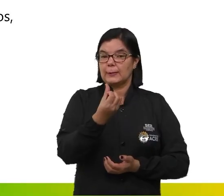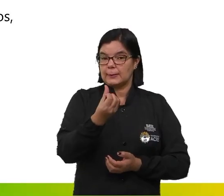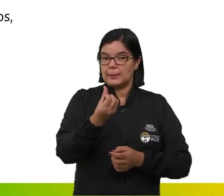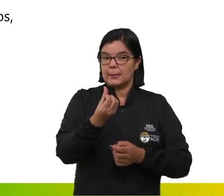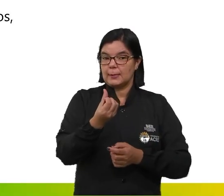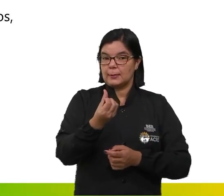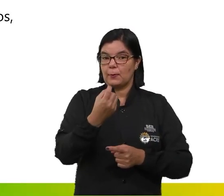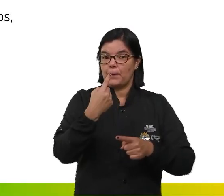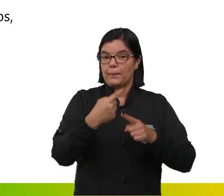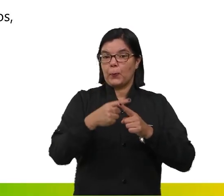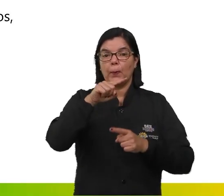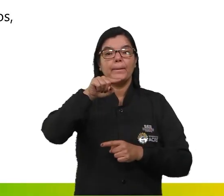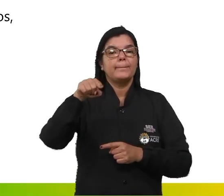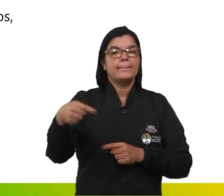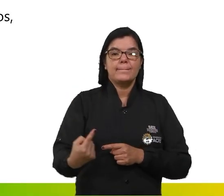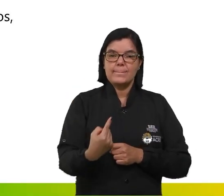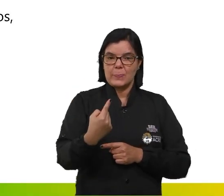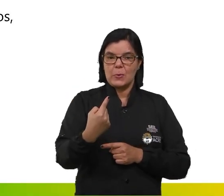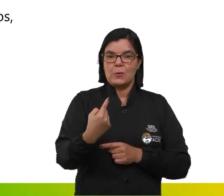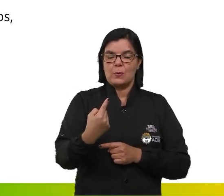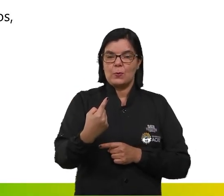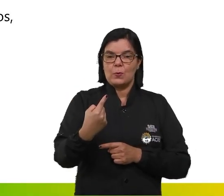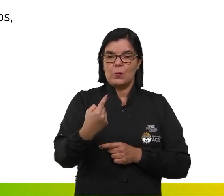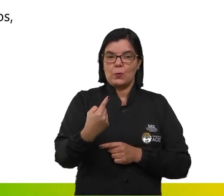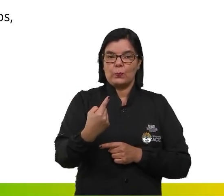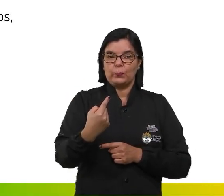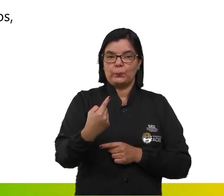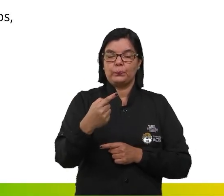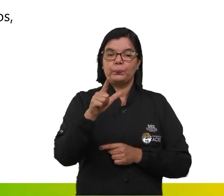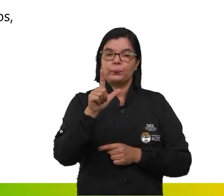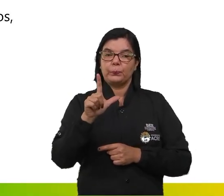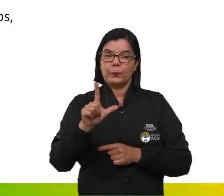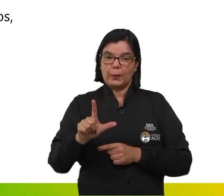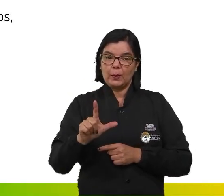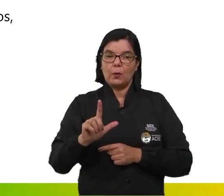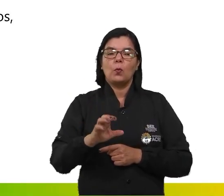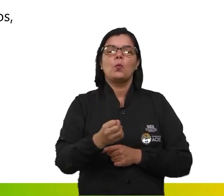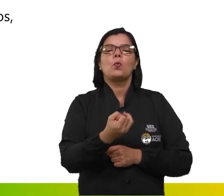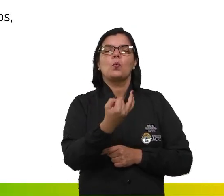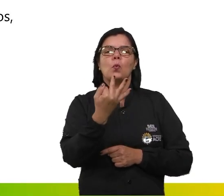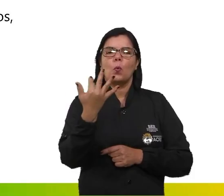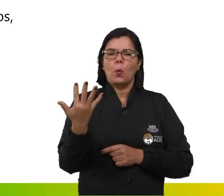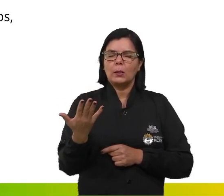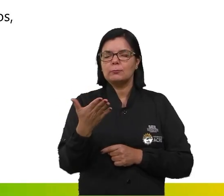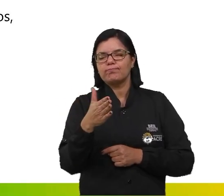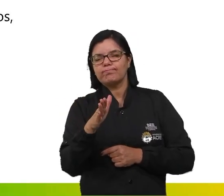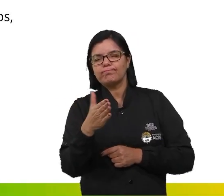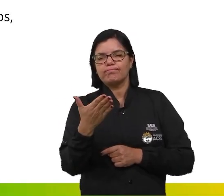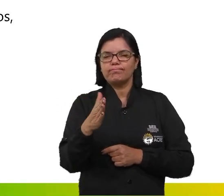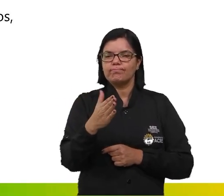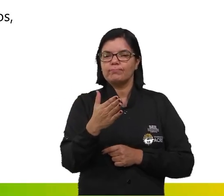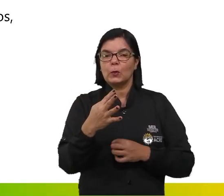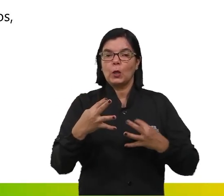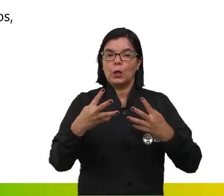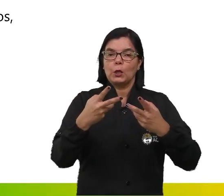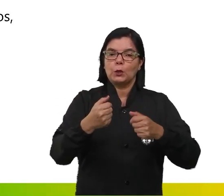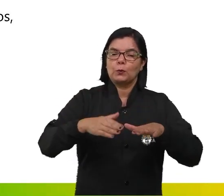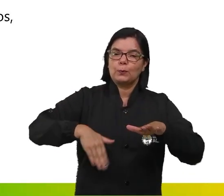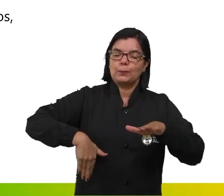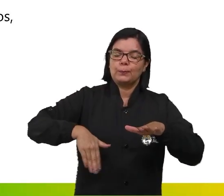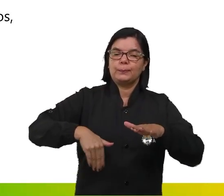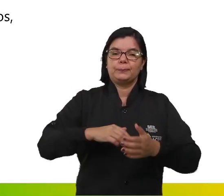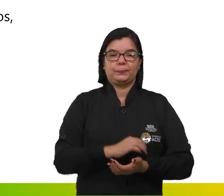6 por 1.000 litros, R$ 6,00 para cada 1.000 litros consumido. Quanto você gastará para encher toda a